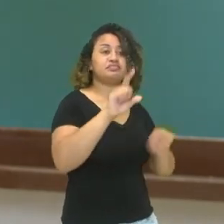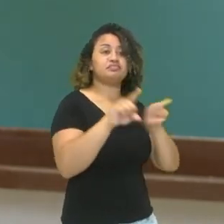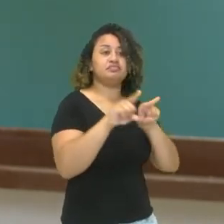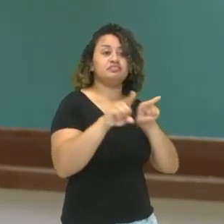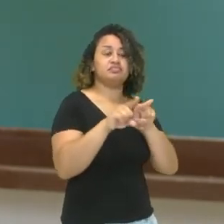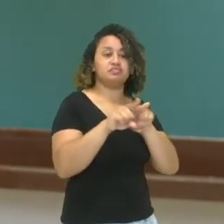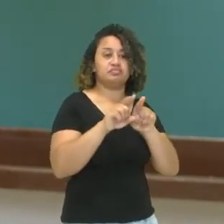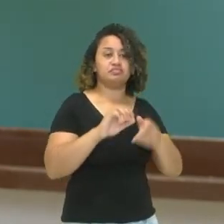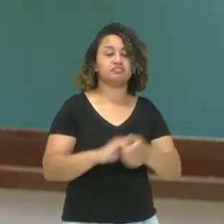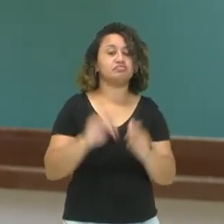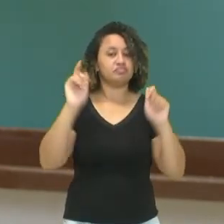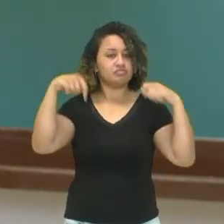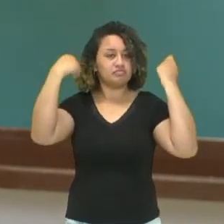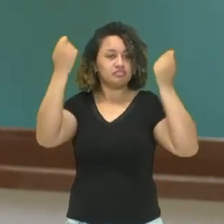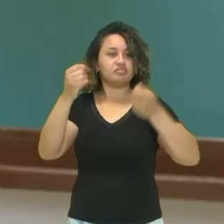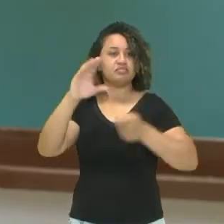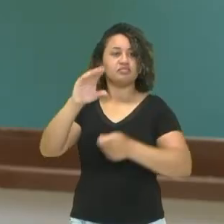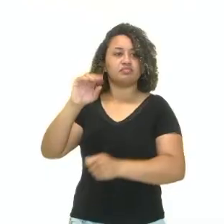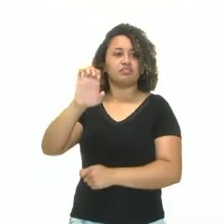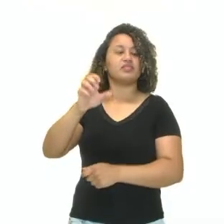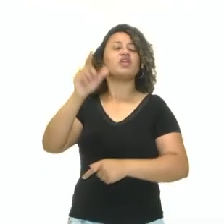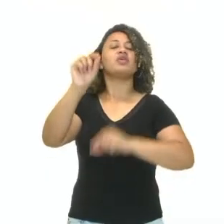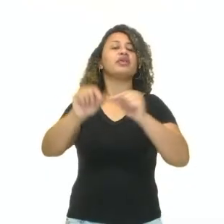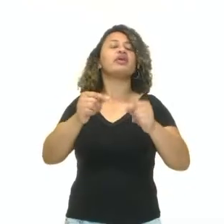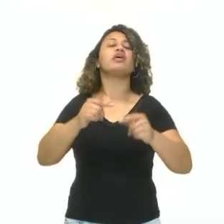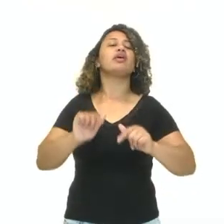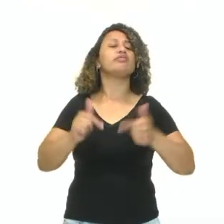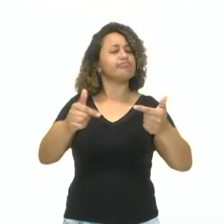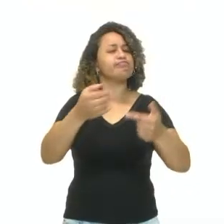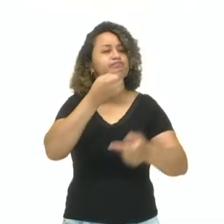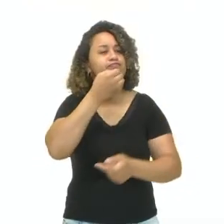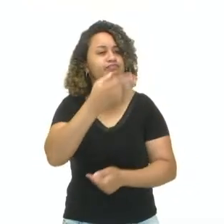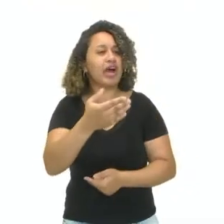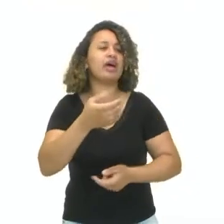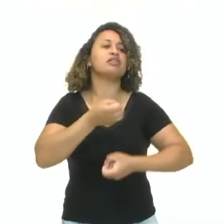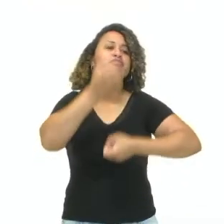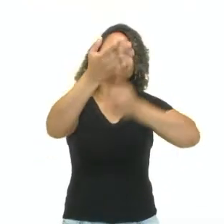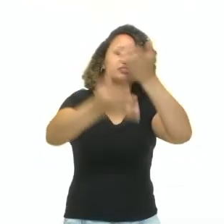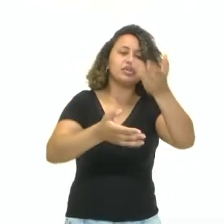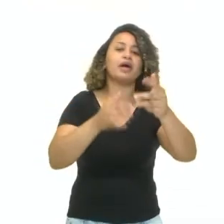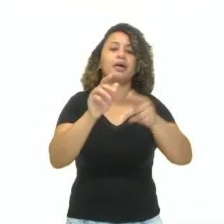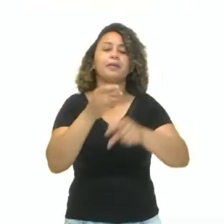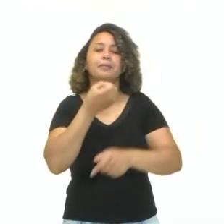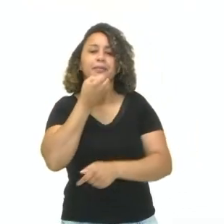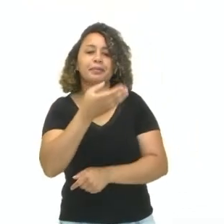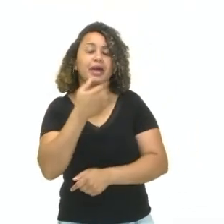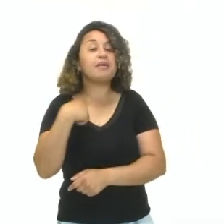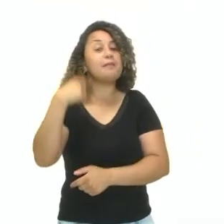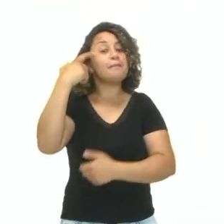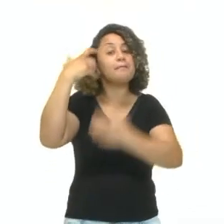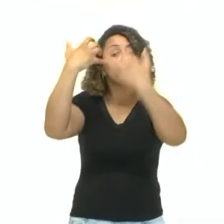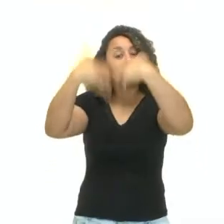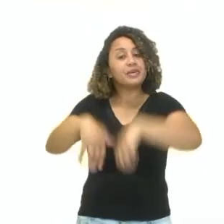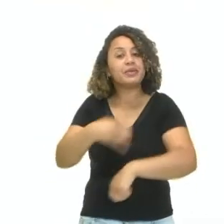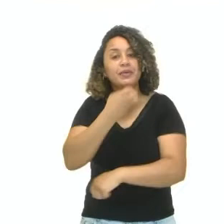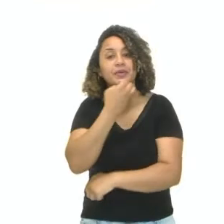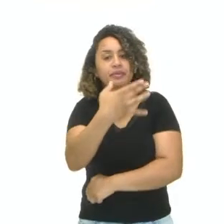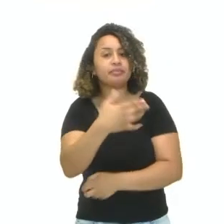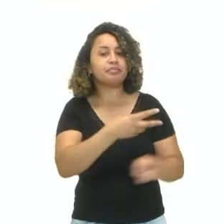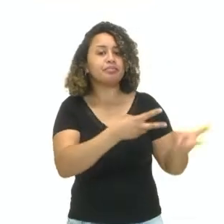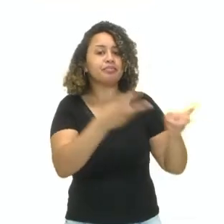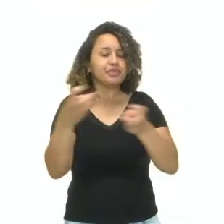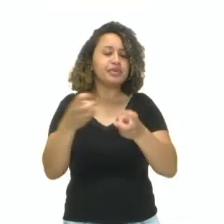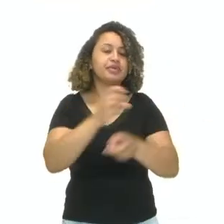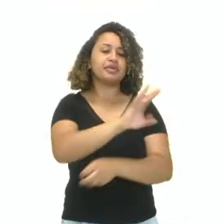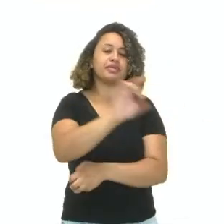religiosas. A monja Koen afirma, faça o bem, fale o bem, pense o bem. Perceba que cada ser